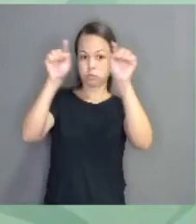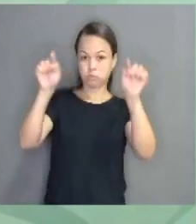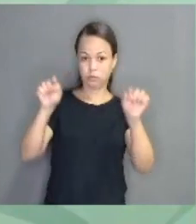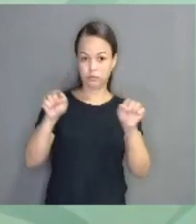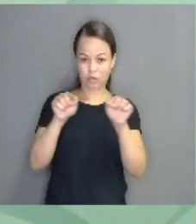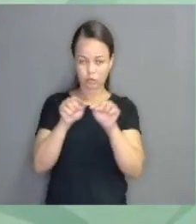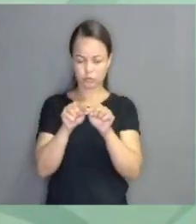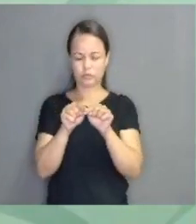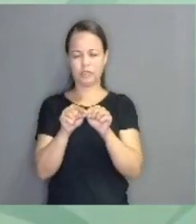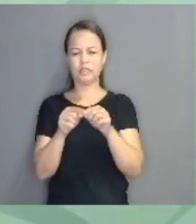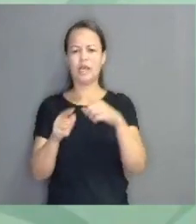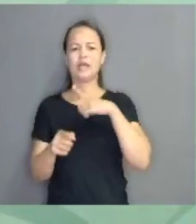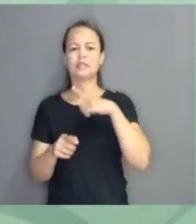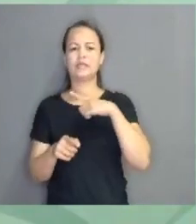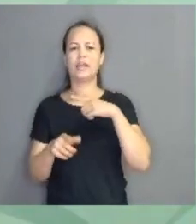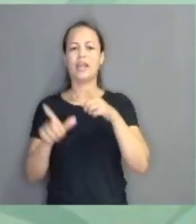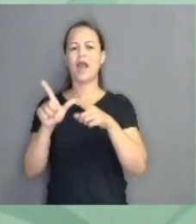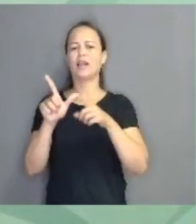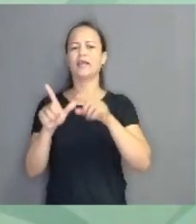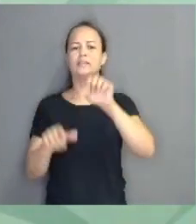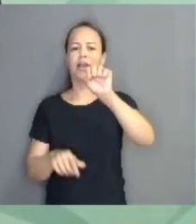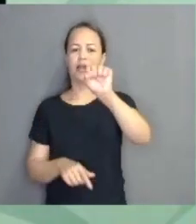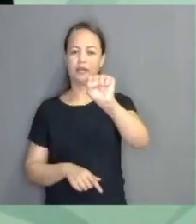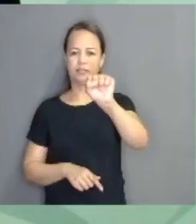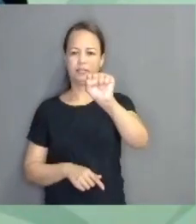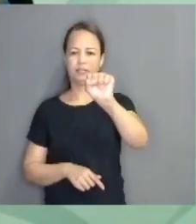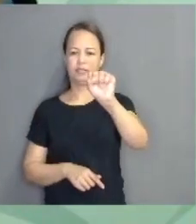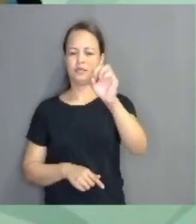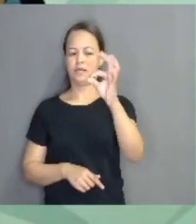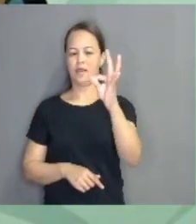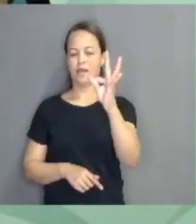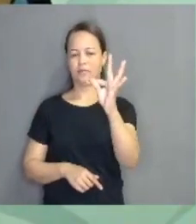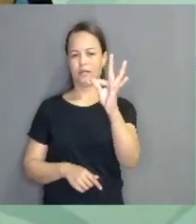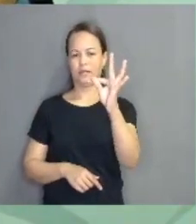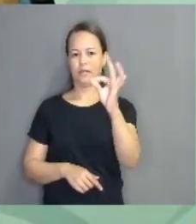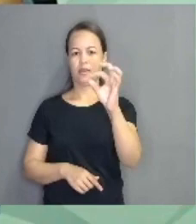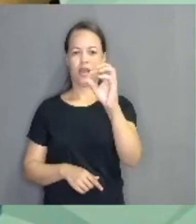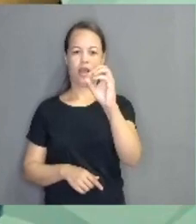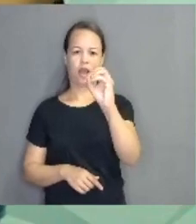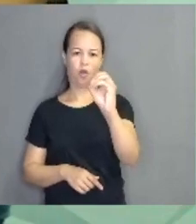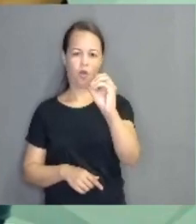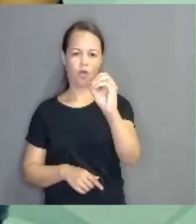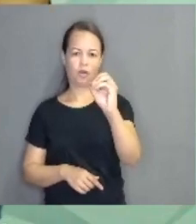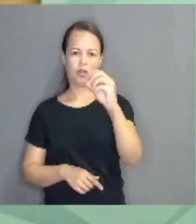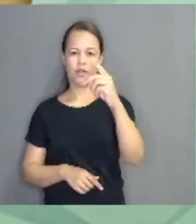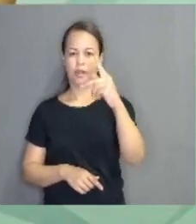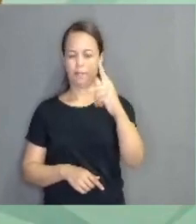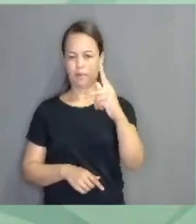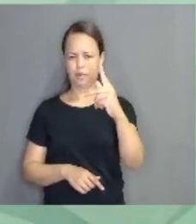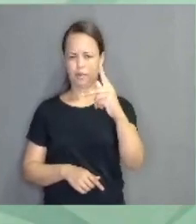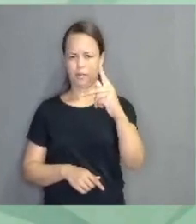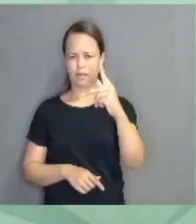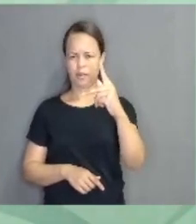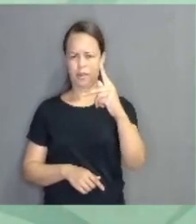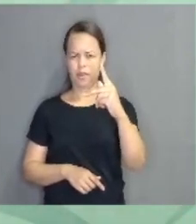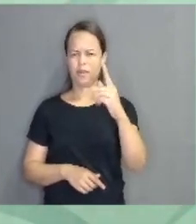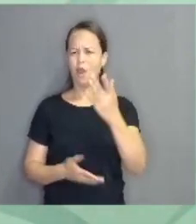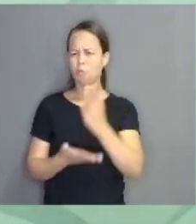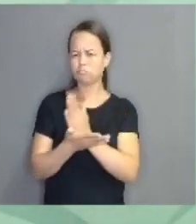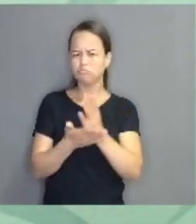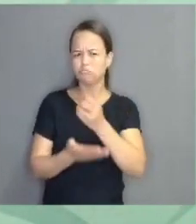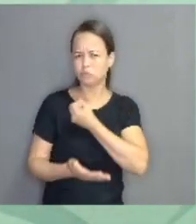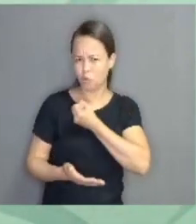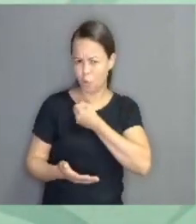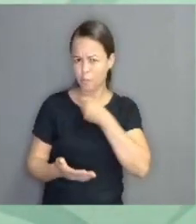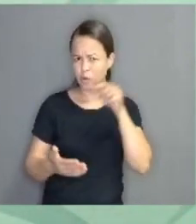a letrinha S, a T, a O e a P. Eu tenho algum número aqui? Não, eu